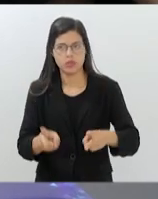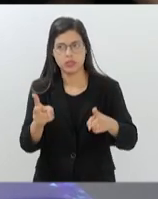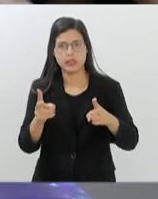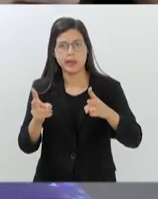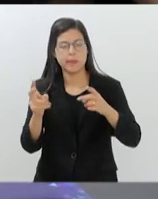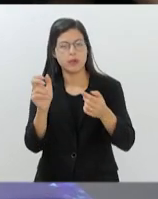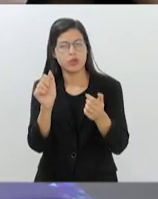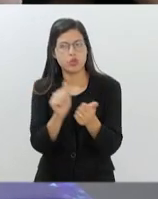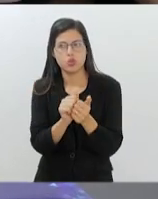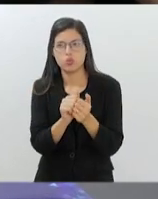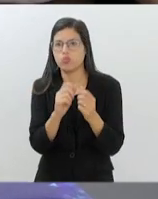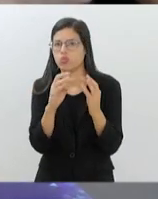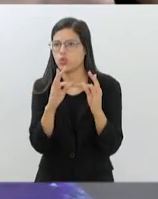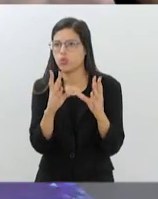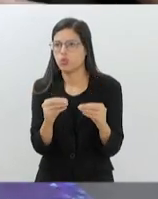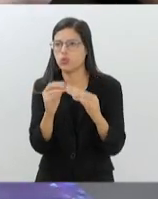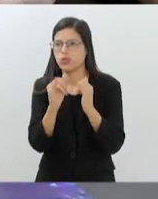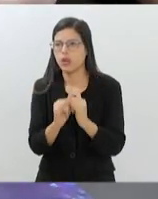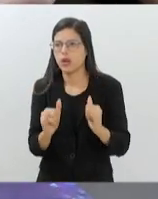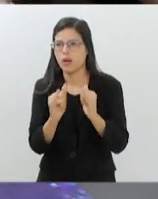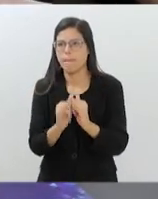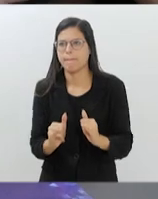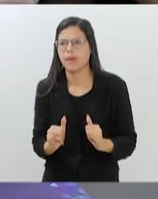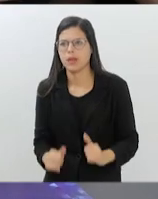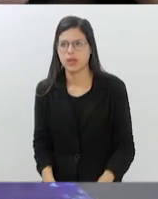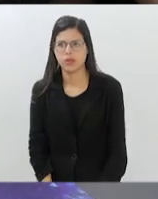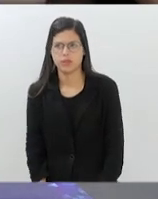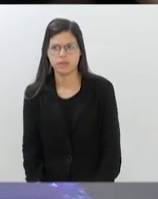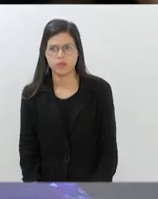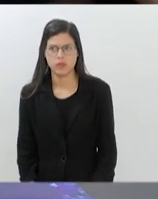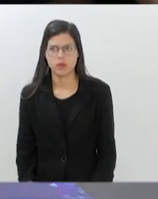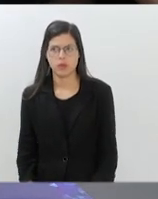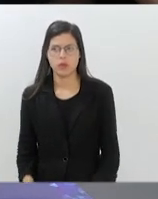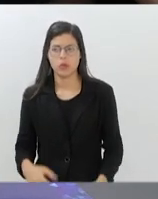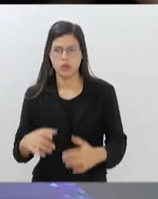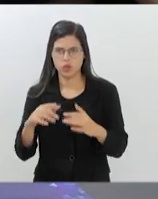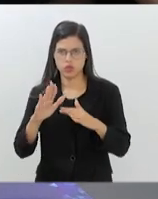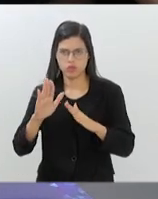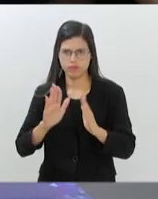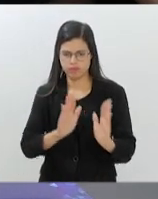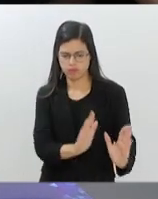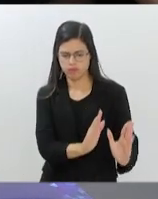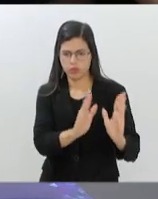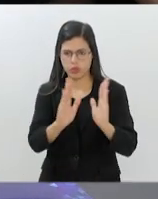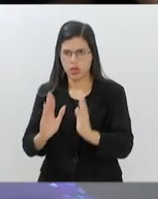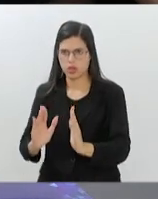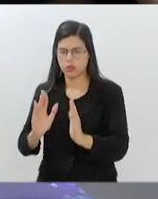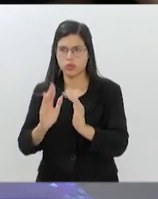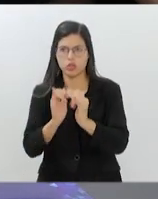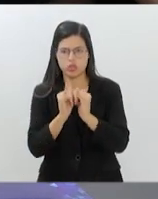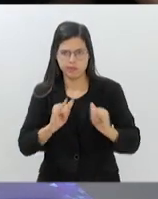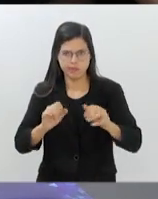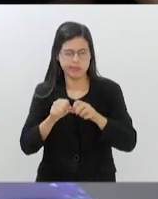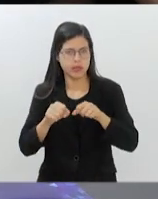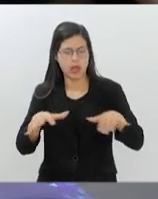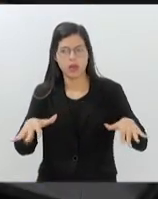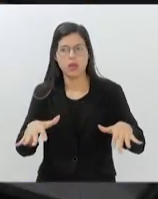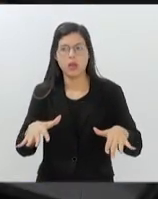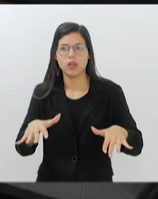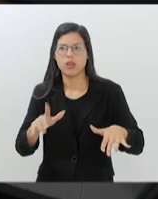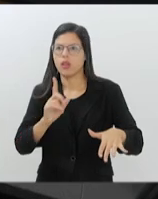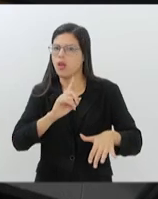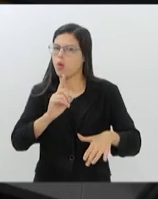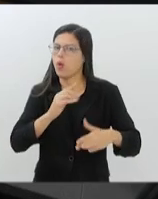campanhas quando a gente não quando a gente parte para a veiculação dos veículos Não não não tô dizendo que eu tô eu tô na fase ainda